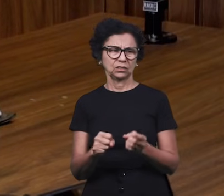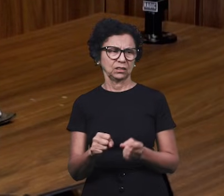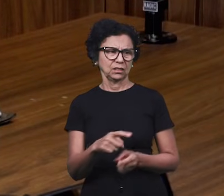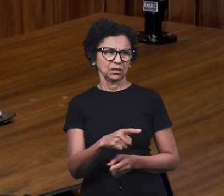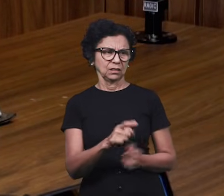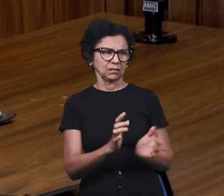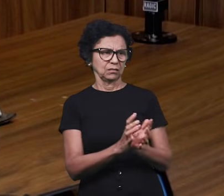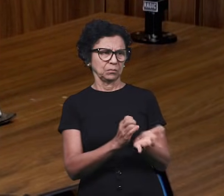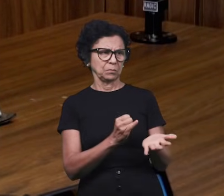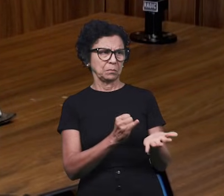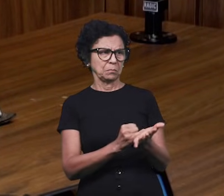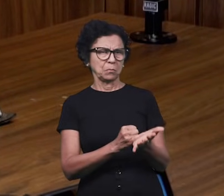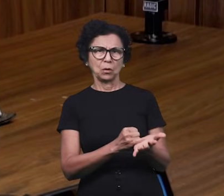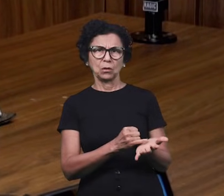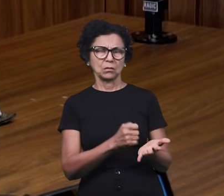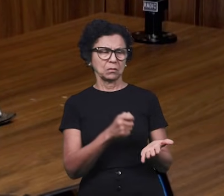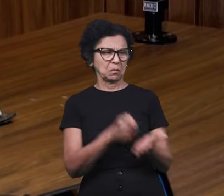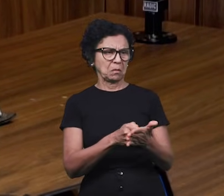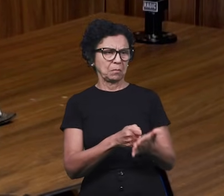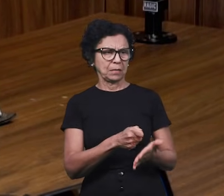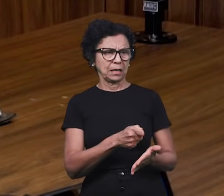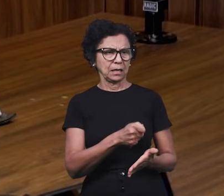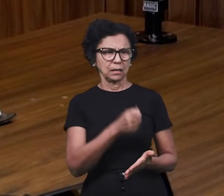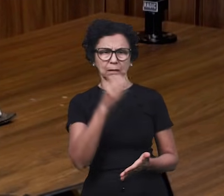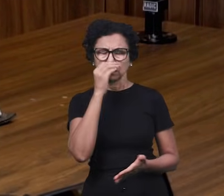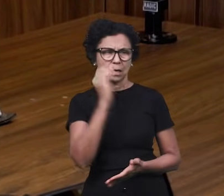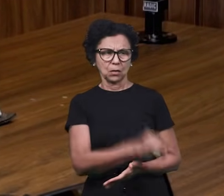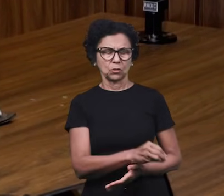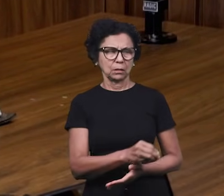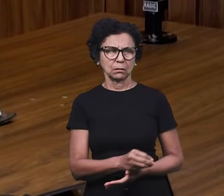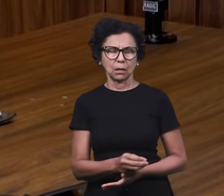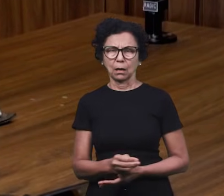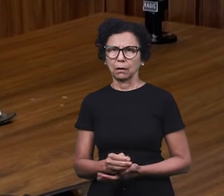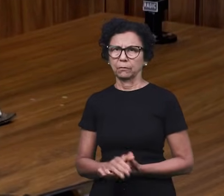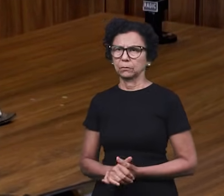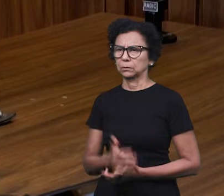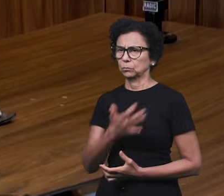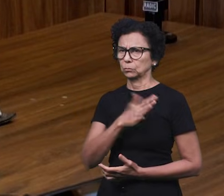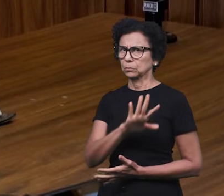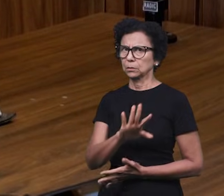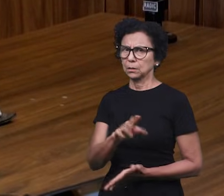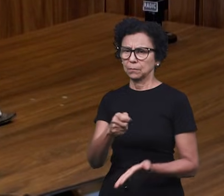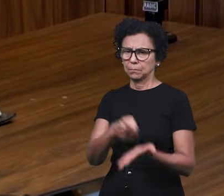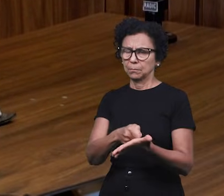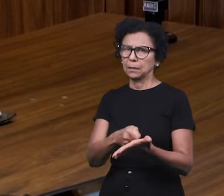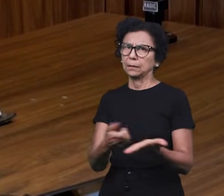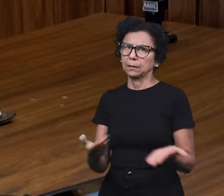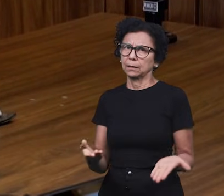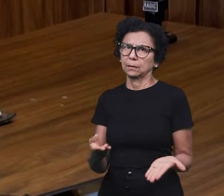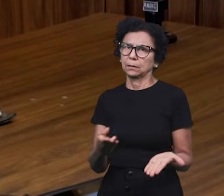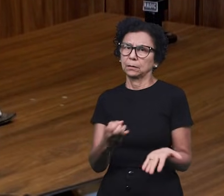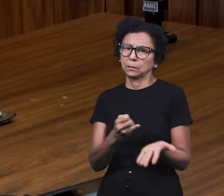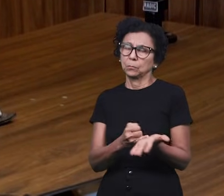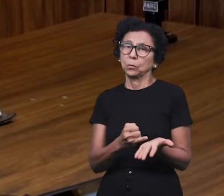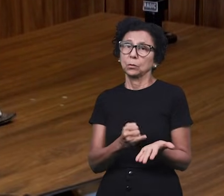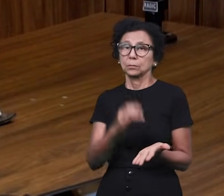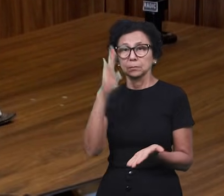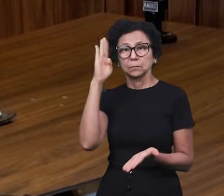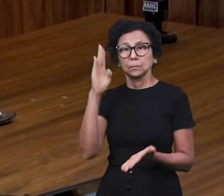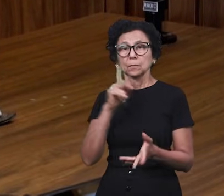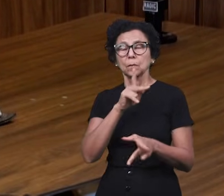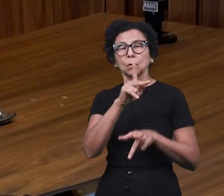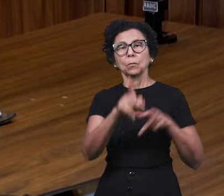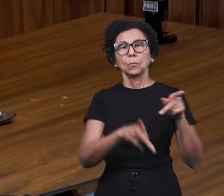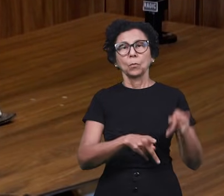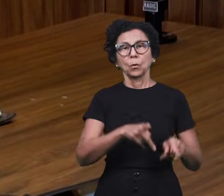não grata, né? Ninguém gostava de pagar impostos, né, para Roma, principalmente um povo que estava dominando ali